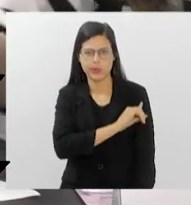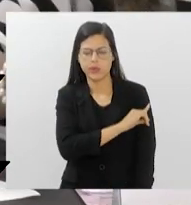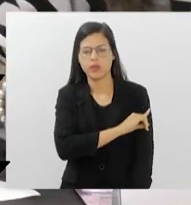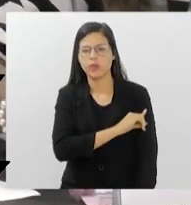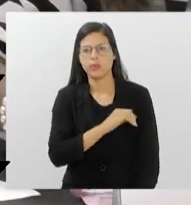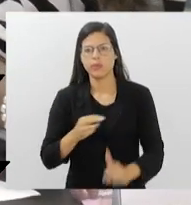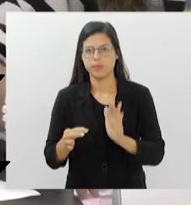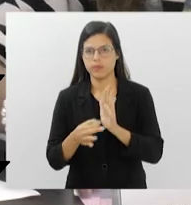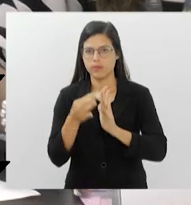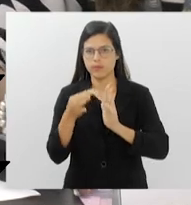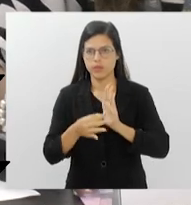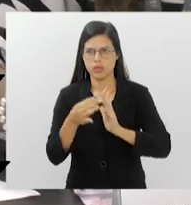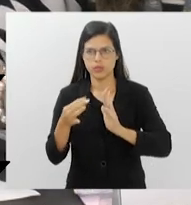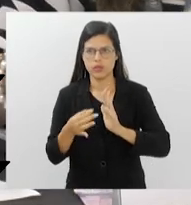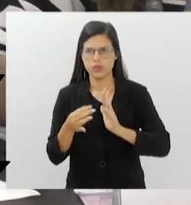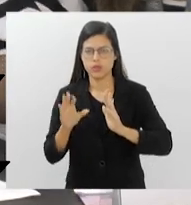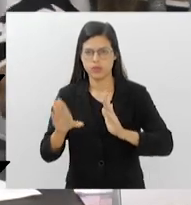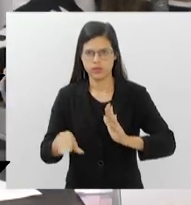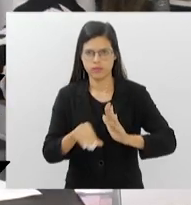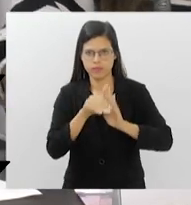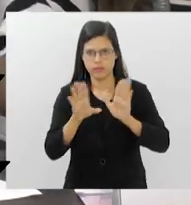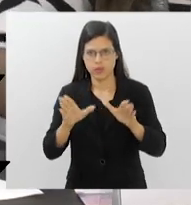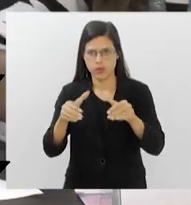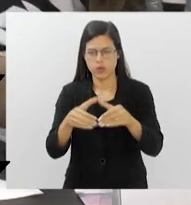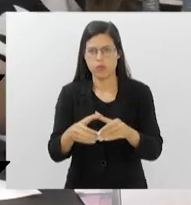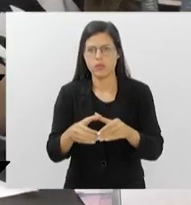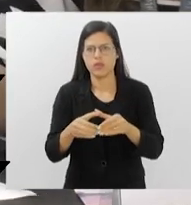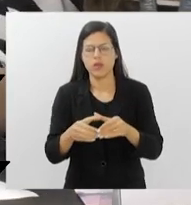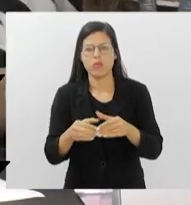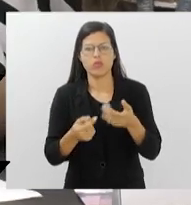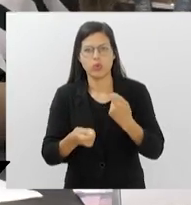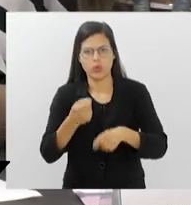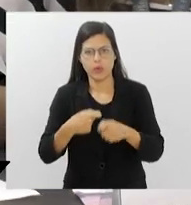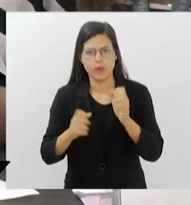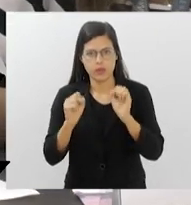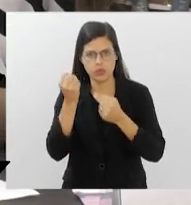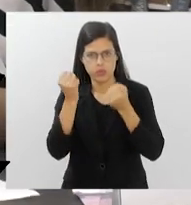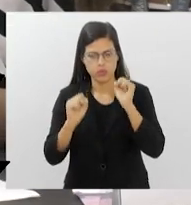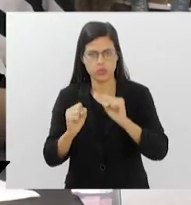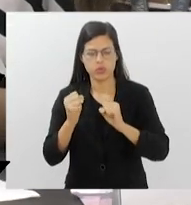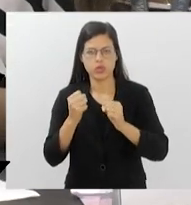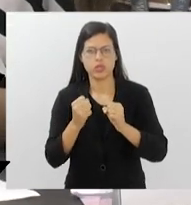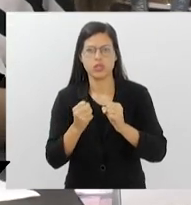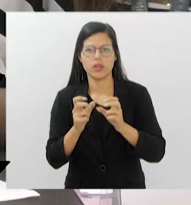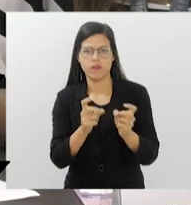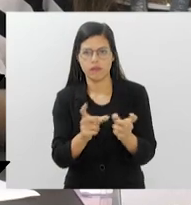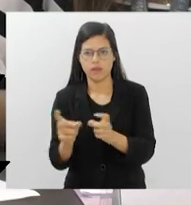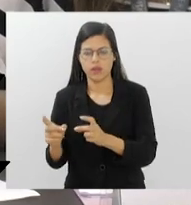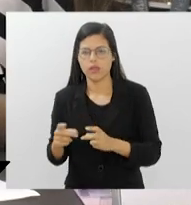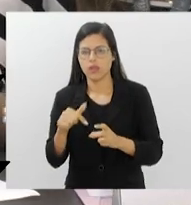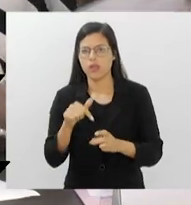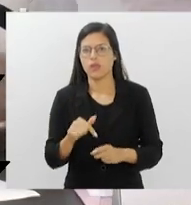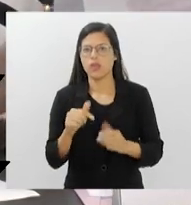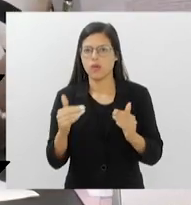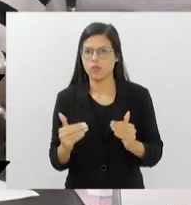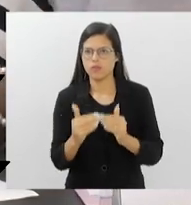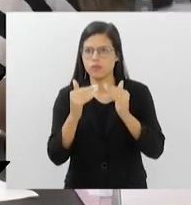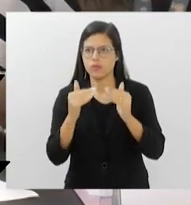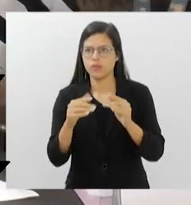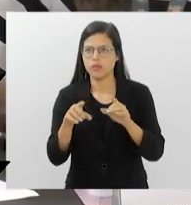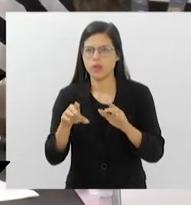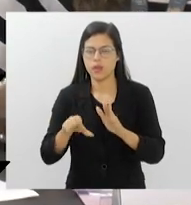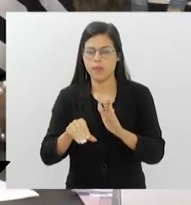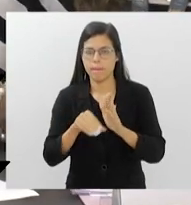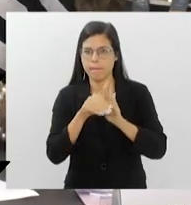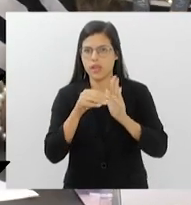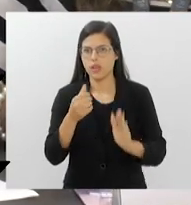parecer da emenda da comissão de Economia Indústria e Comércio é favorável à emenda das emendas de plenário favoráveis à emendas